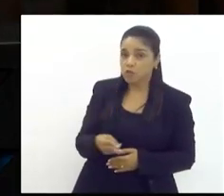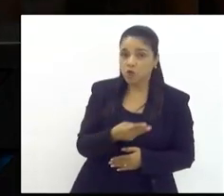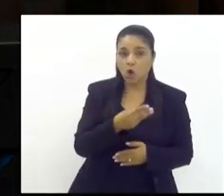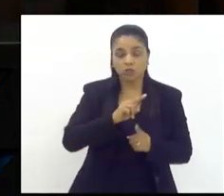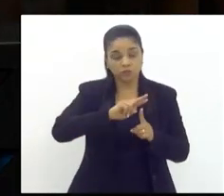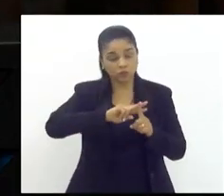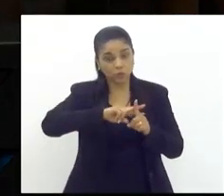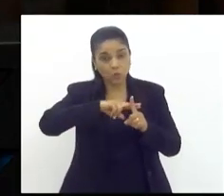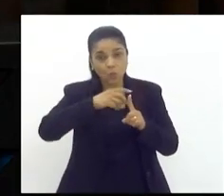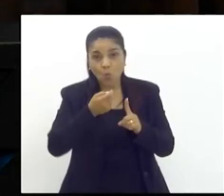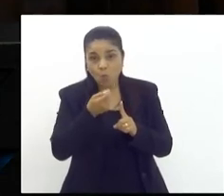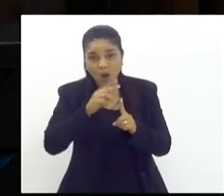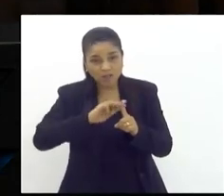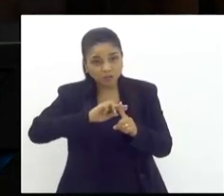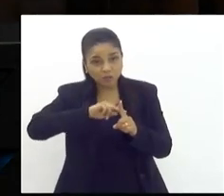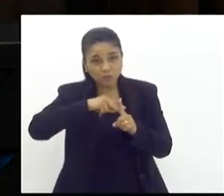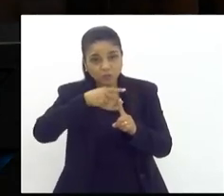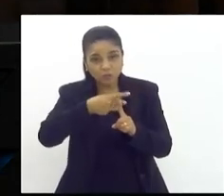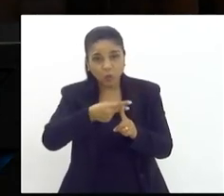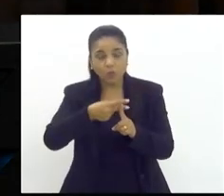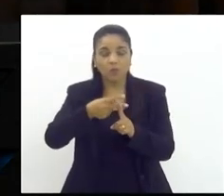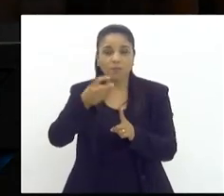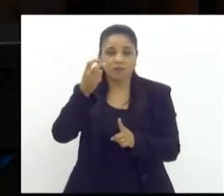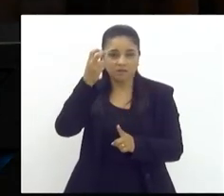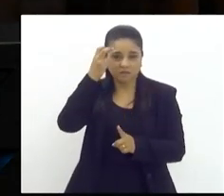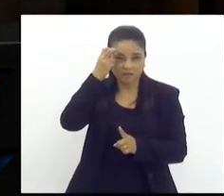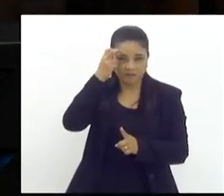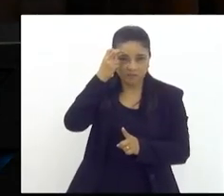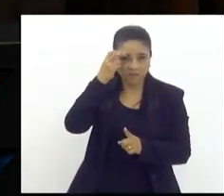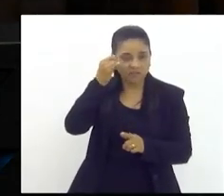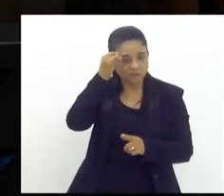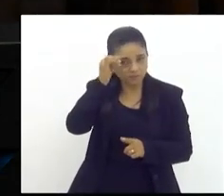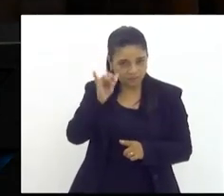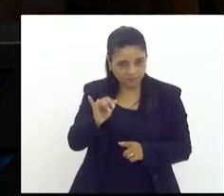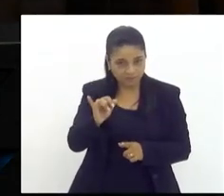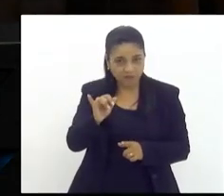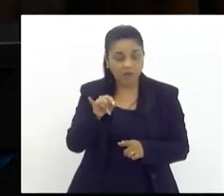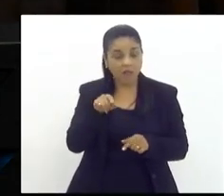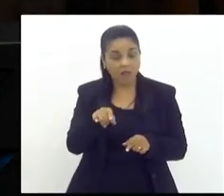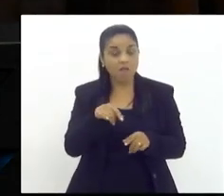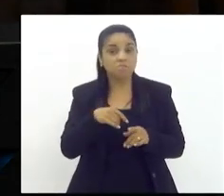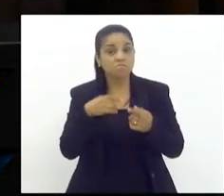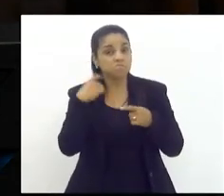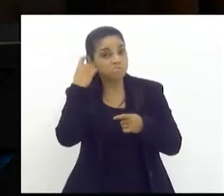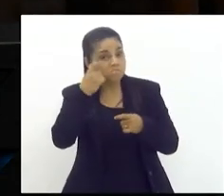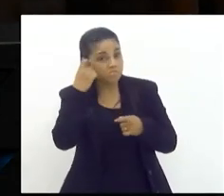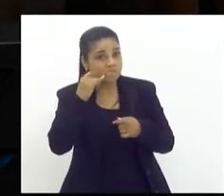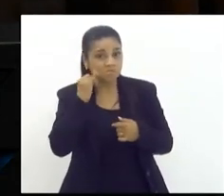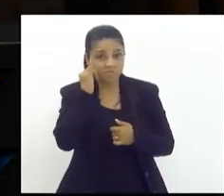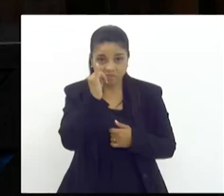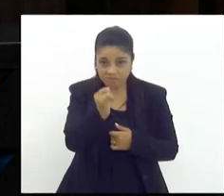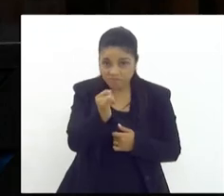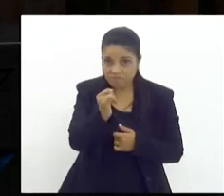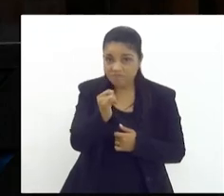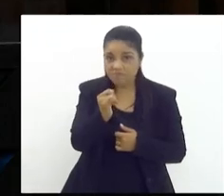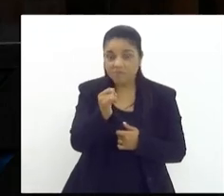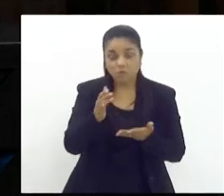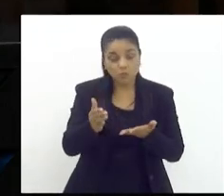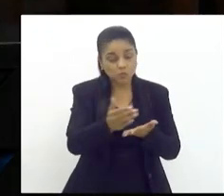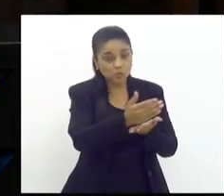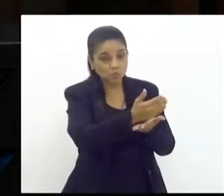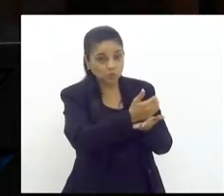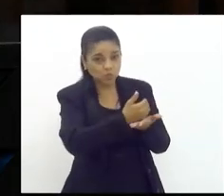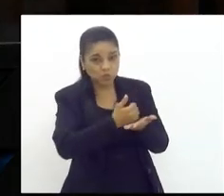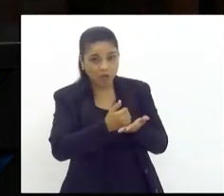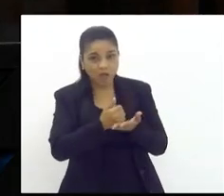destinado para a inteligência e prevenção e aí é importante lembrar que os dados apresentados